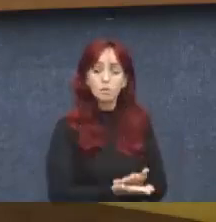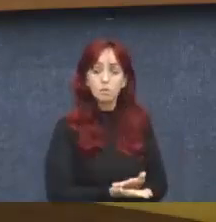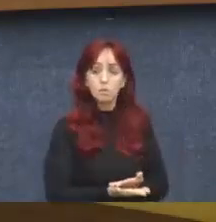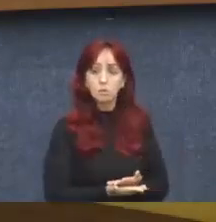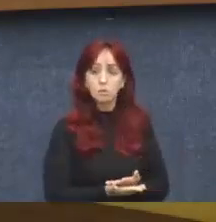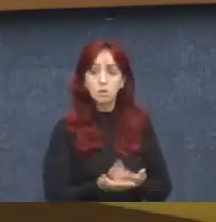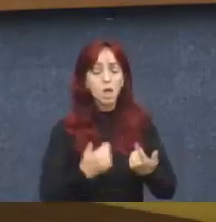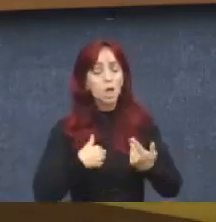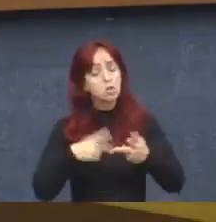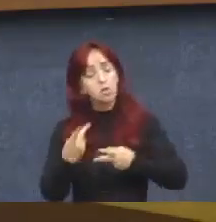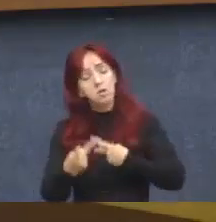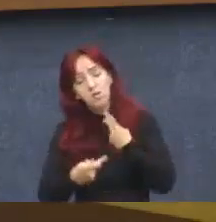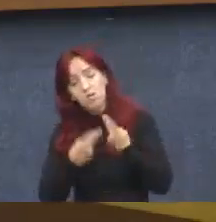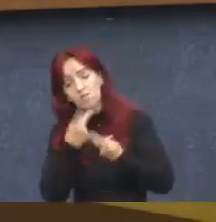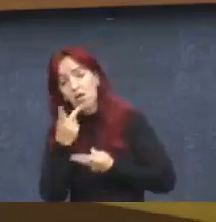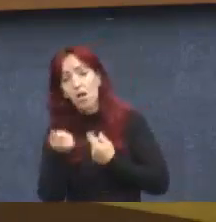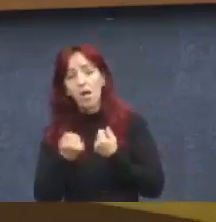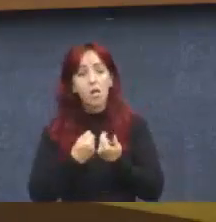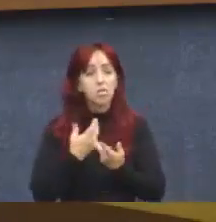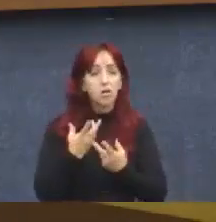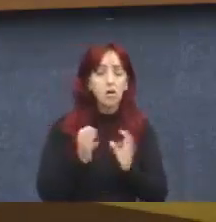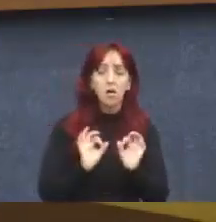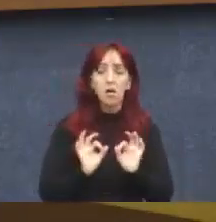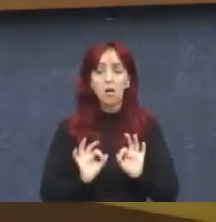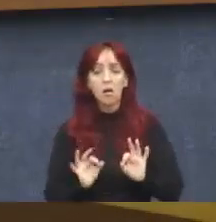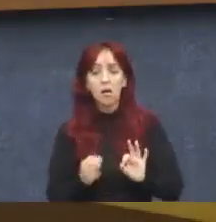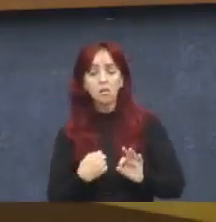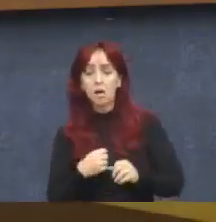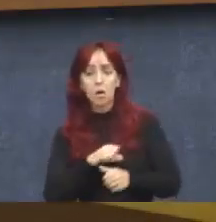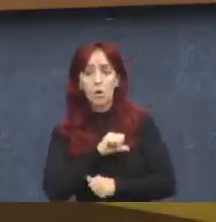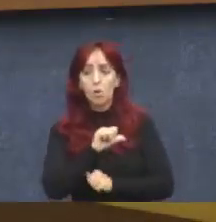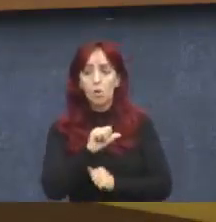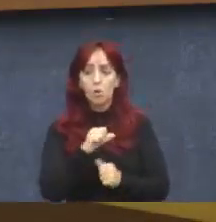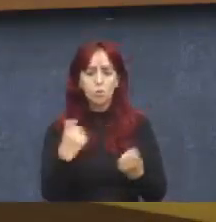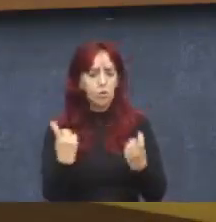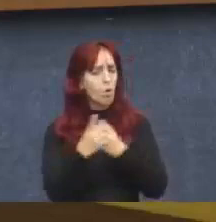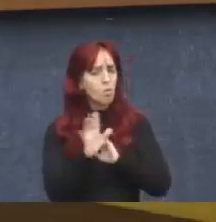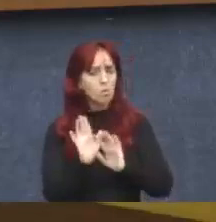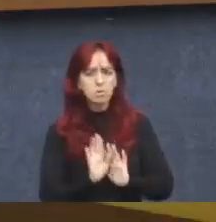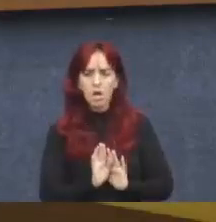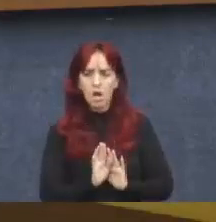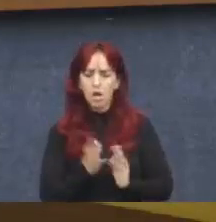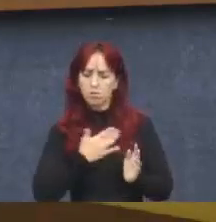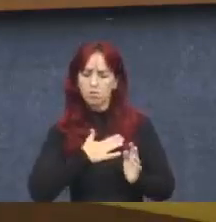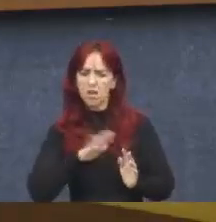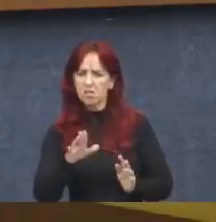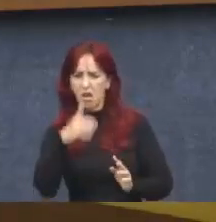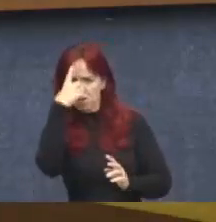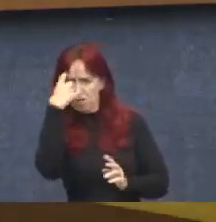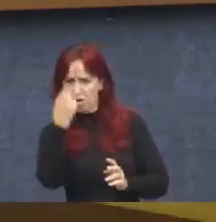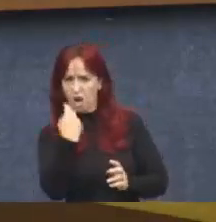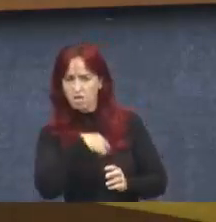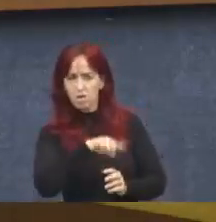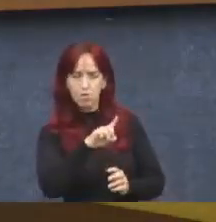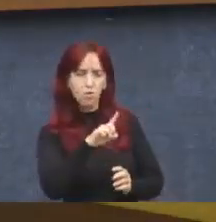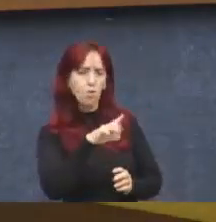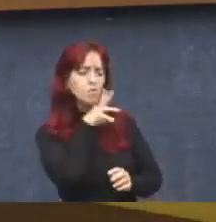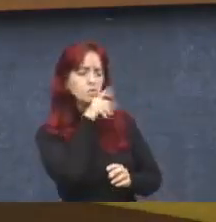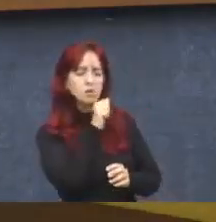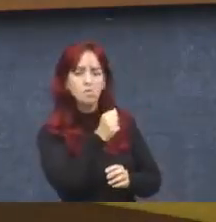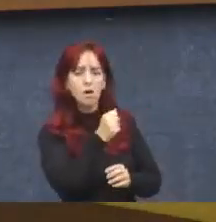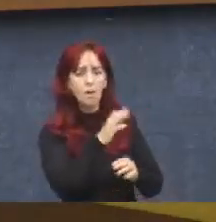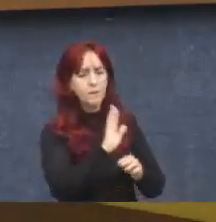aqui sendo, de forma alguma, pelo contrário, detesto qualquer tipo de violência contra os animais da nossa